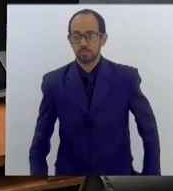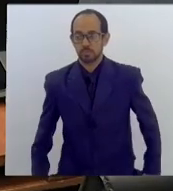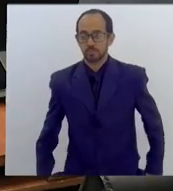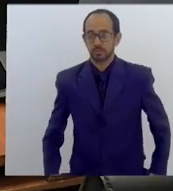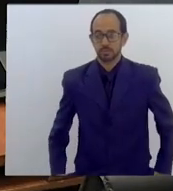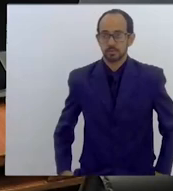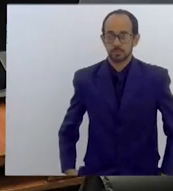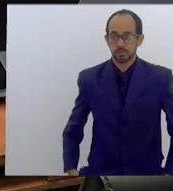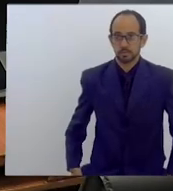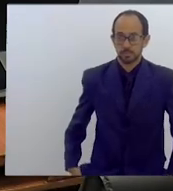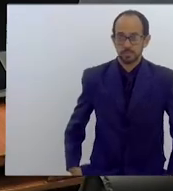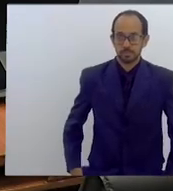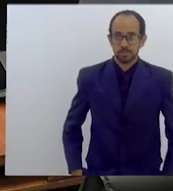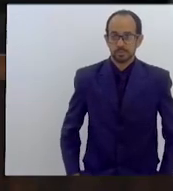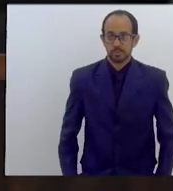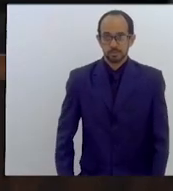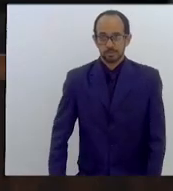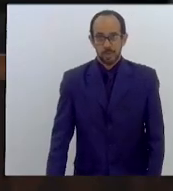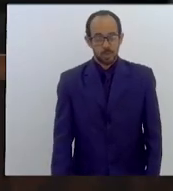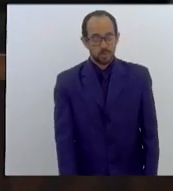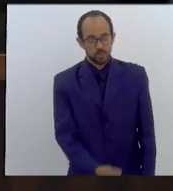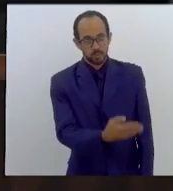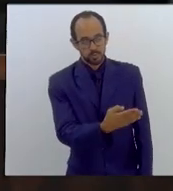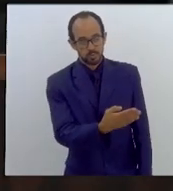Vossa Excelência só fala a verdade.